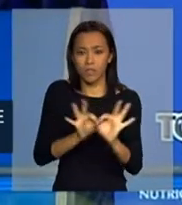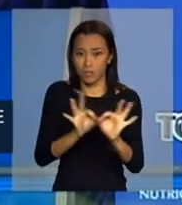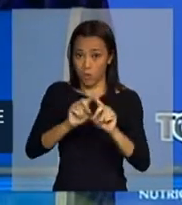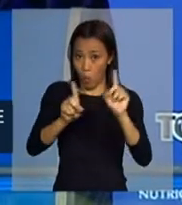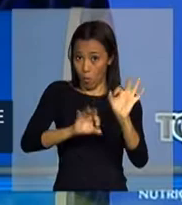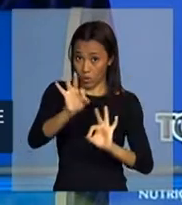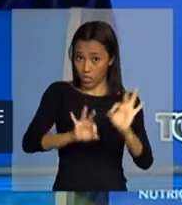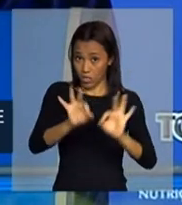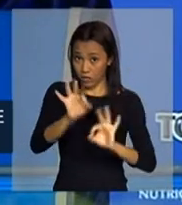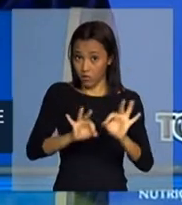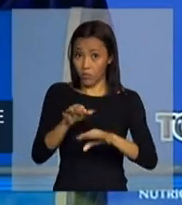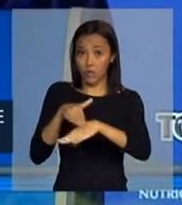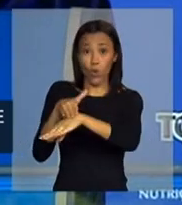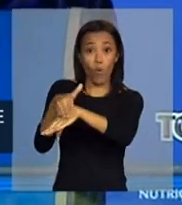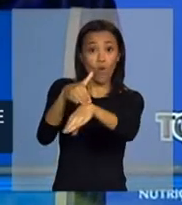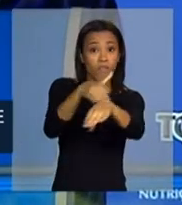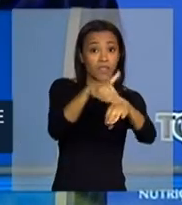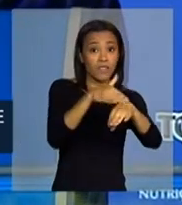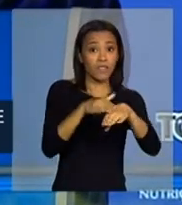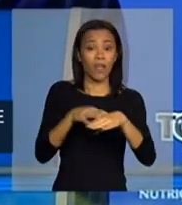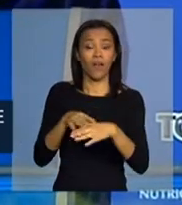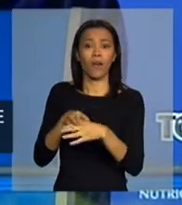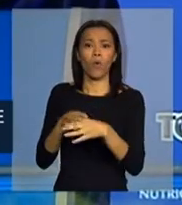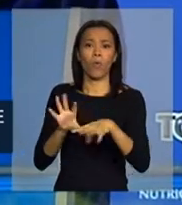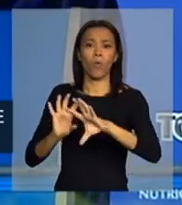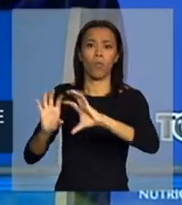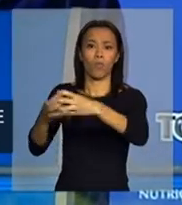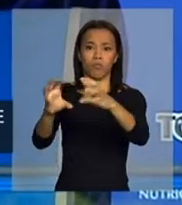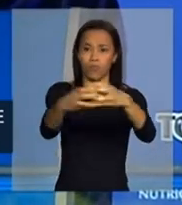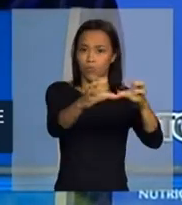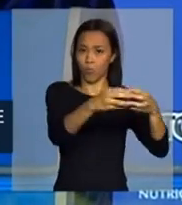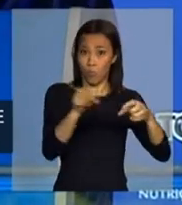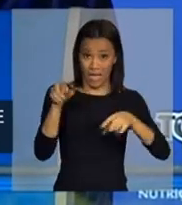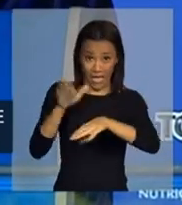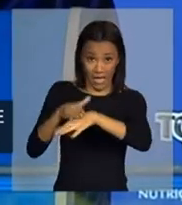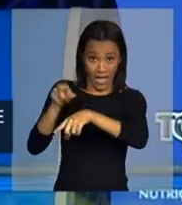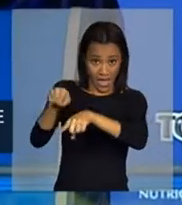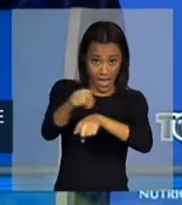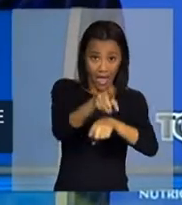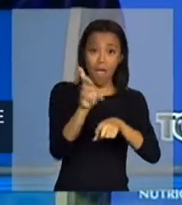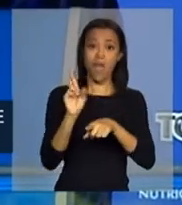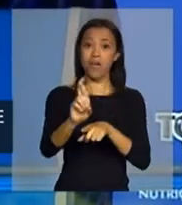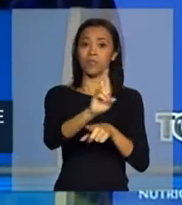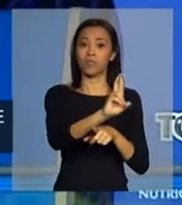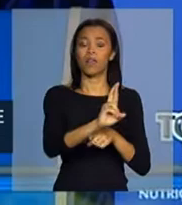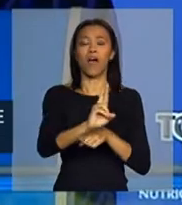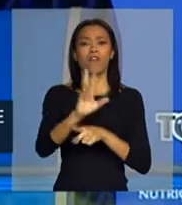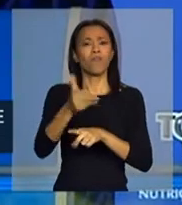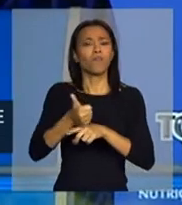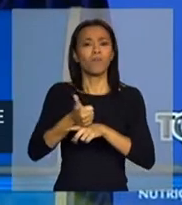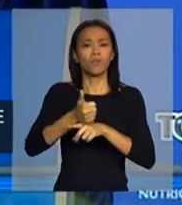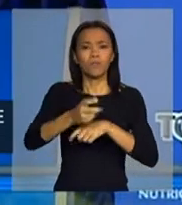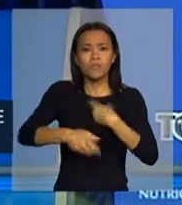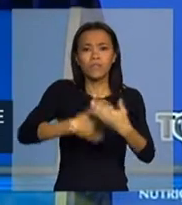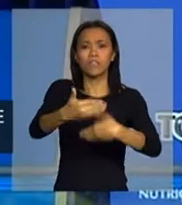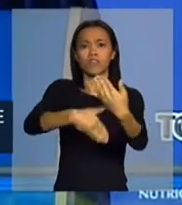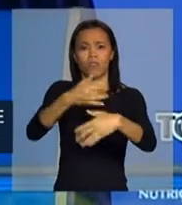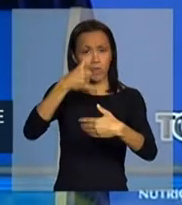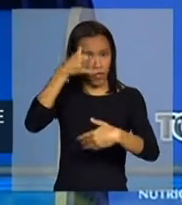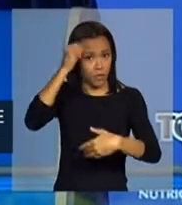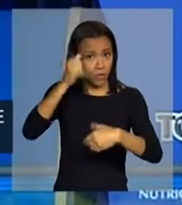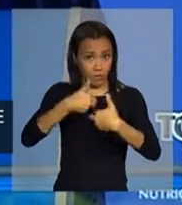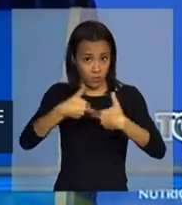os setores que são aqueles responsáveis pela representação da agricultura e da pecuária. Me